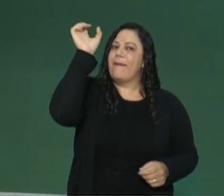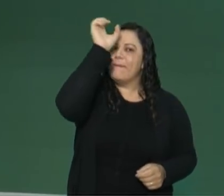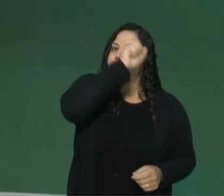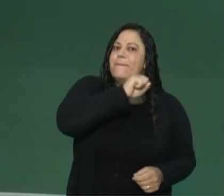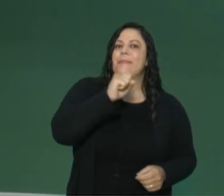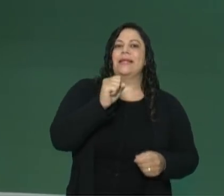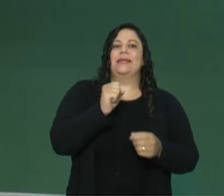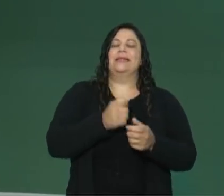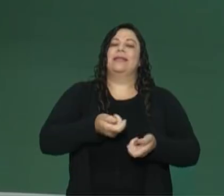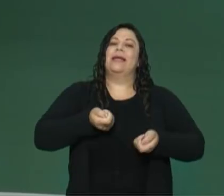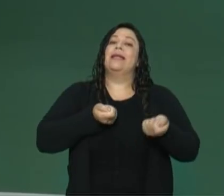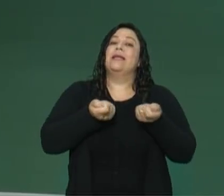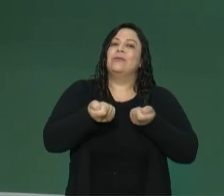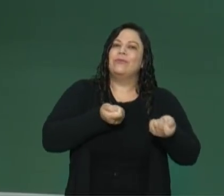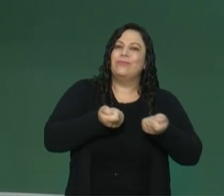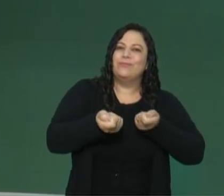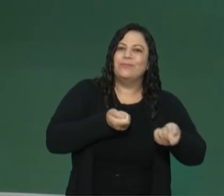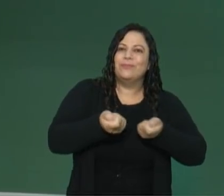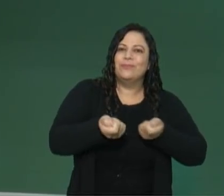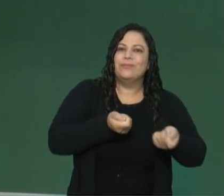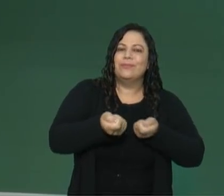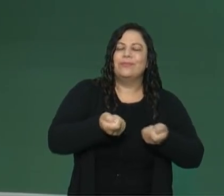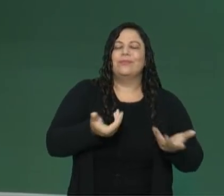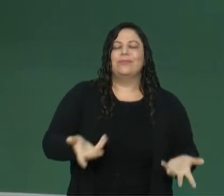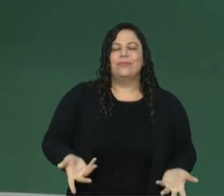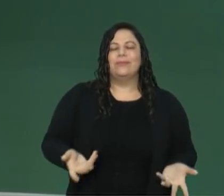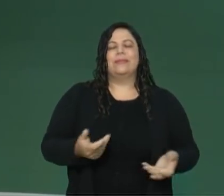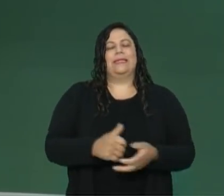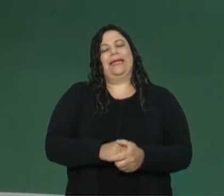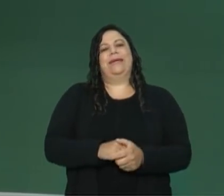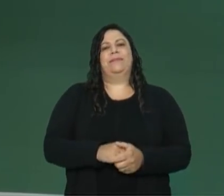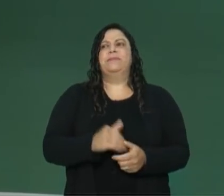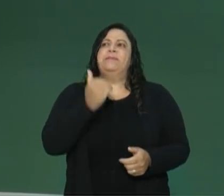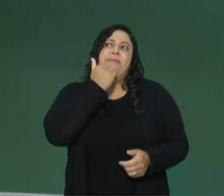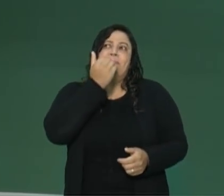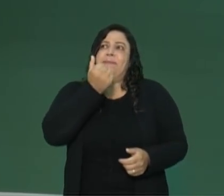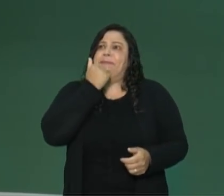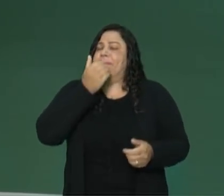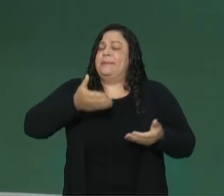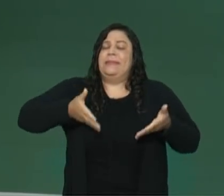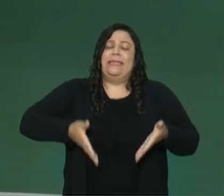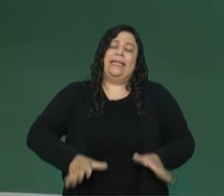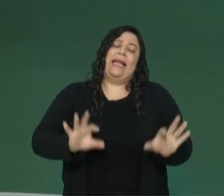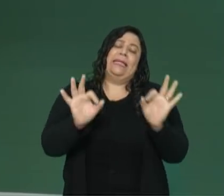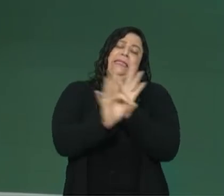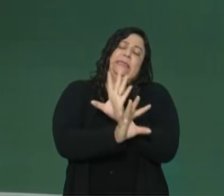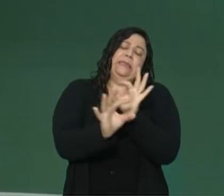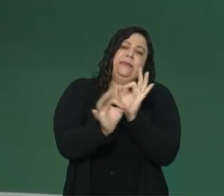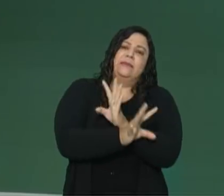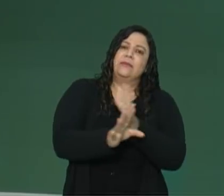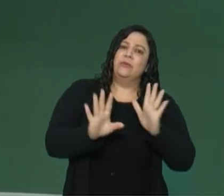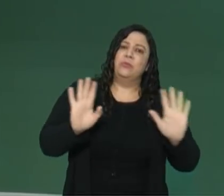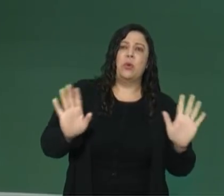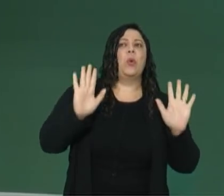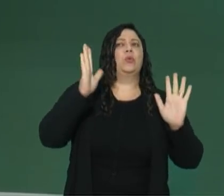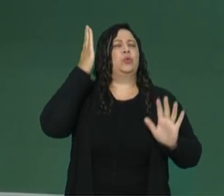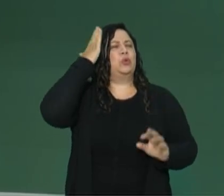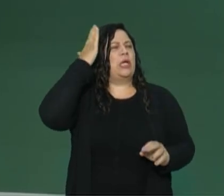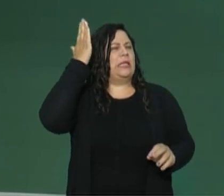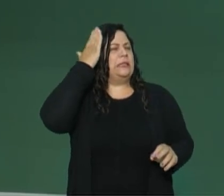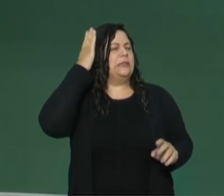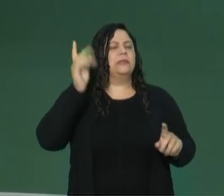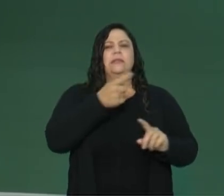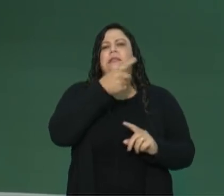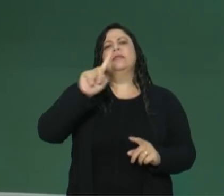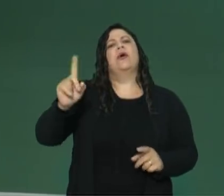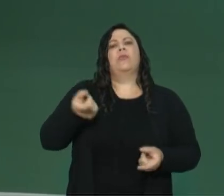possível educar para as finanças, né? Significa que ninguém nasce sabendo, né? E que o dinheiro faz parte da nossa vida